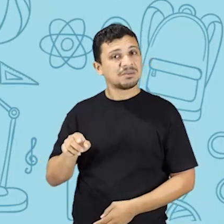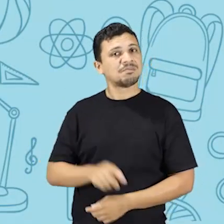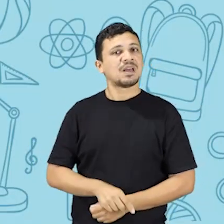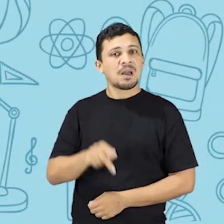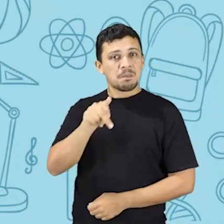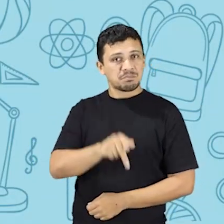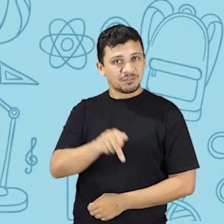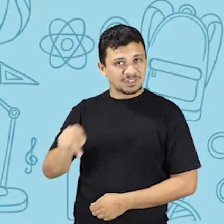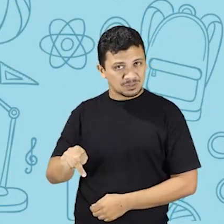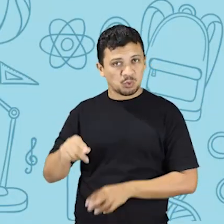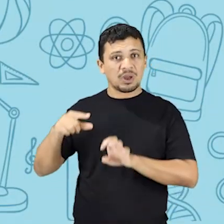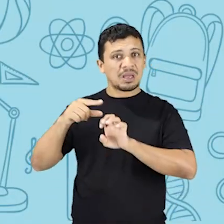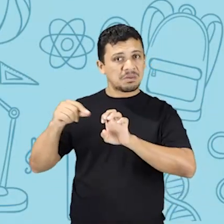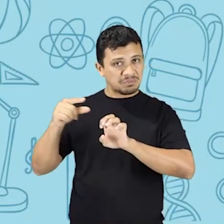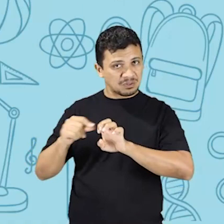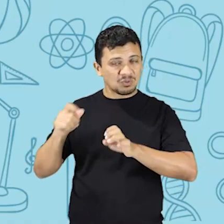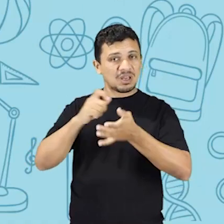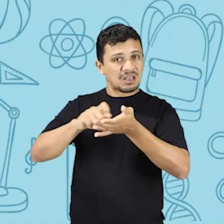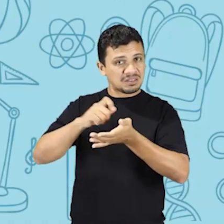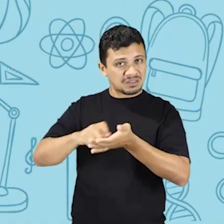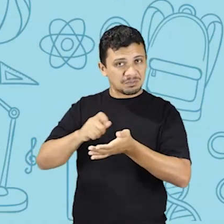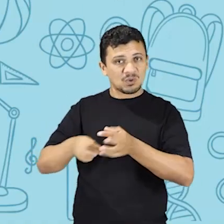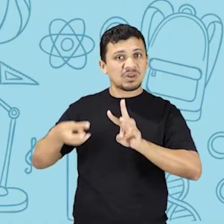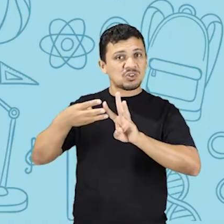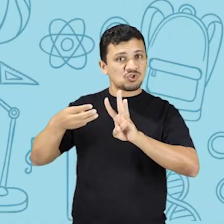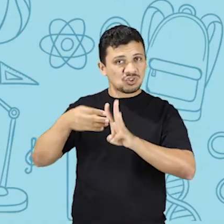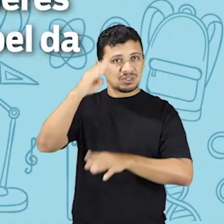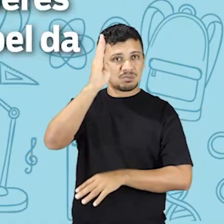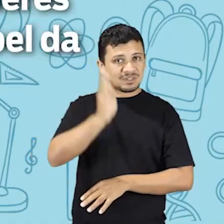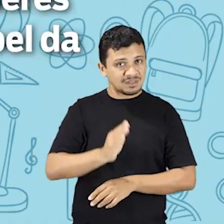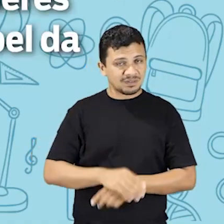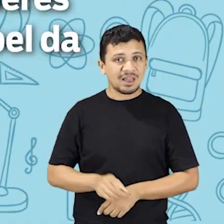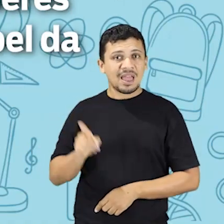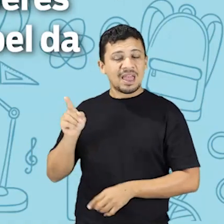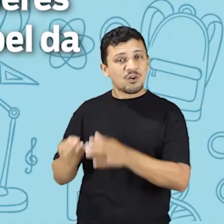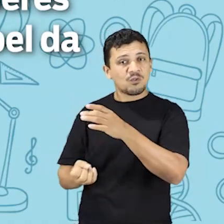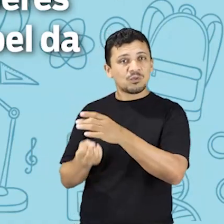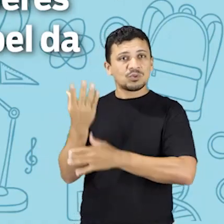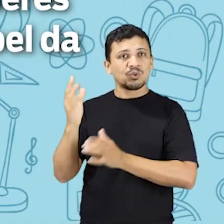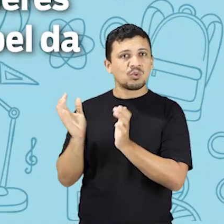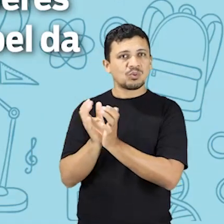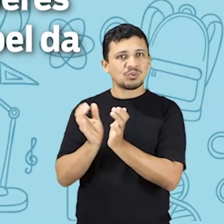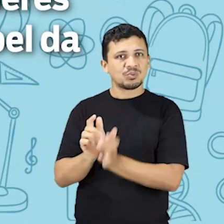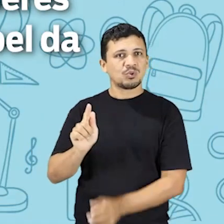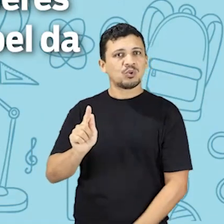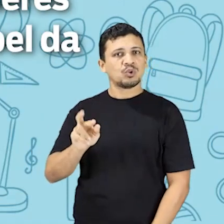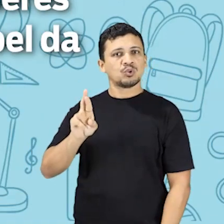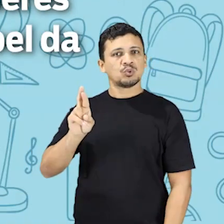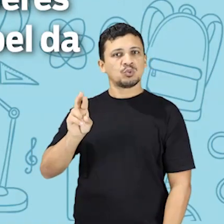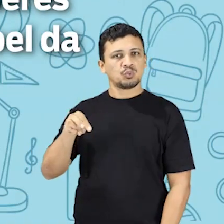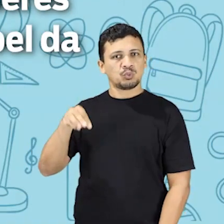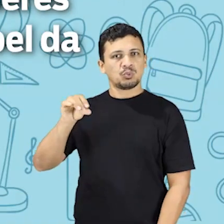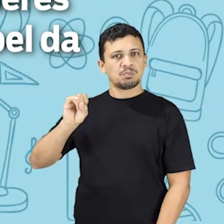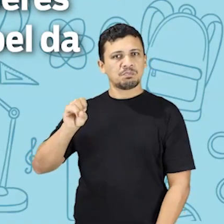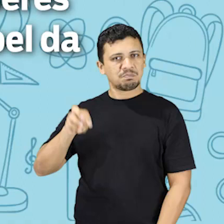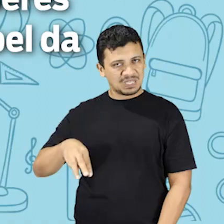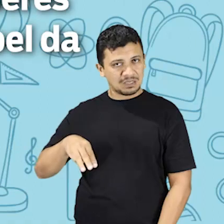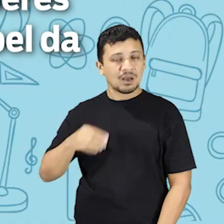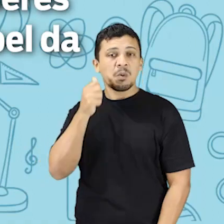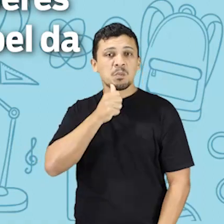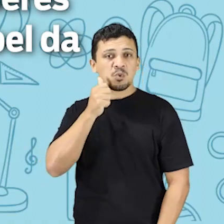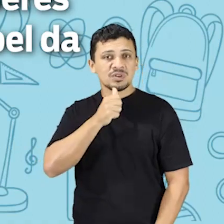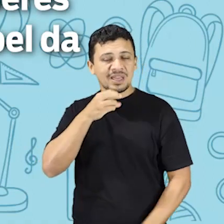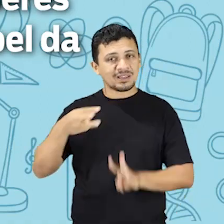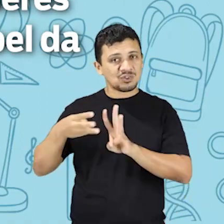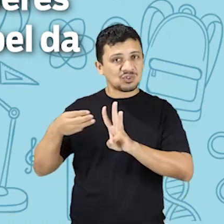professora, empreendedora e escritora indígena brasileira. Ela fundou a rede Grumim, de mulheres indígenas, e foi uma